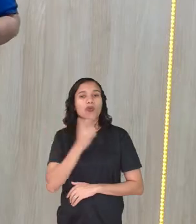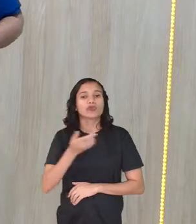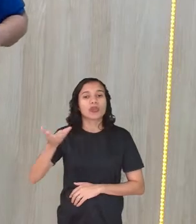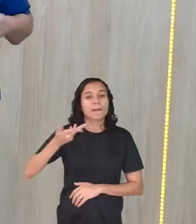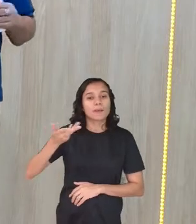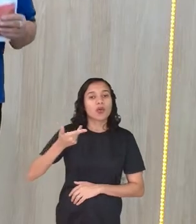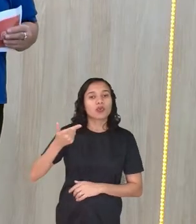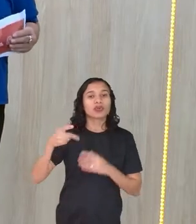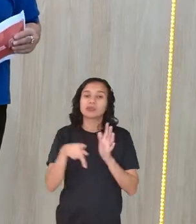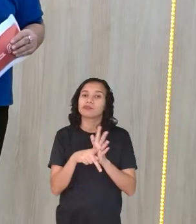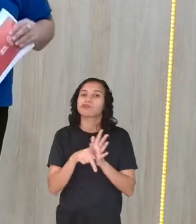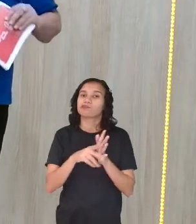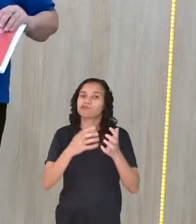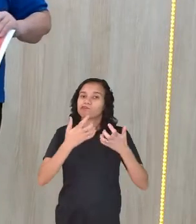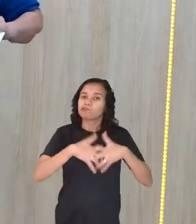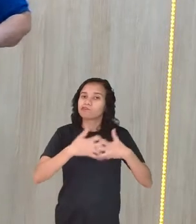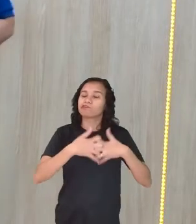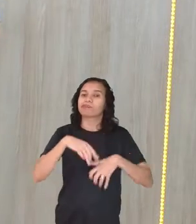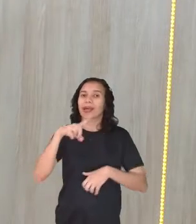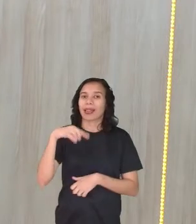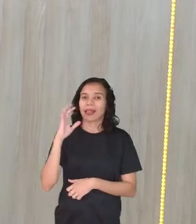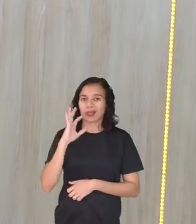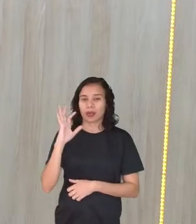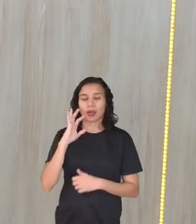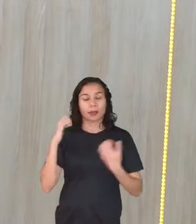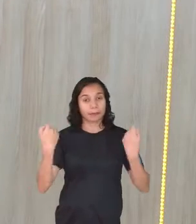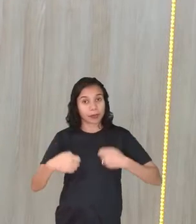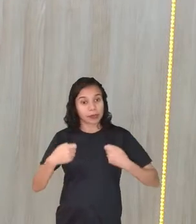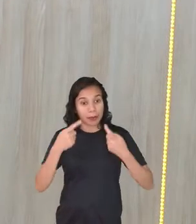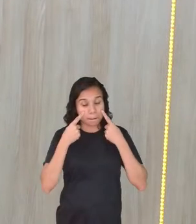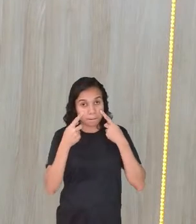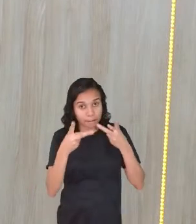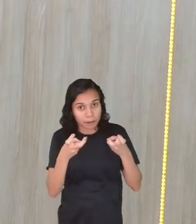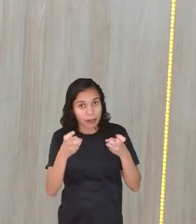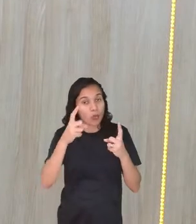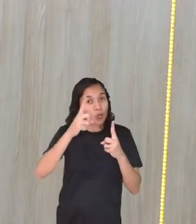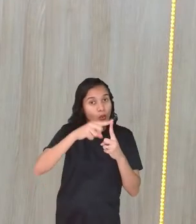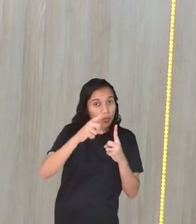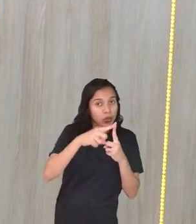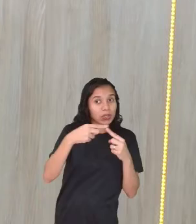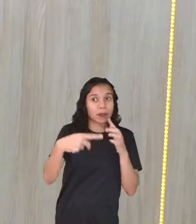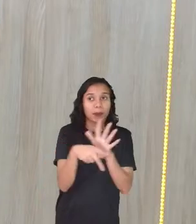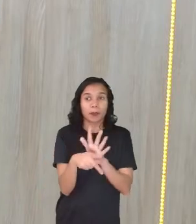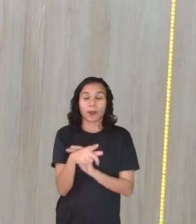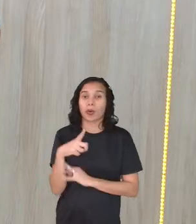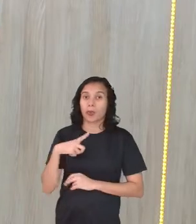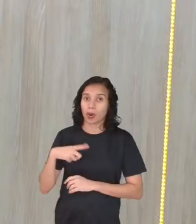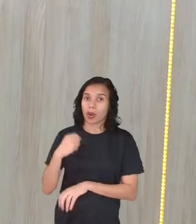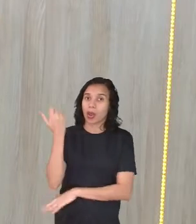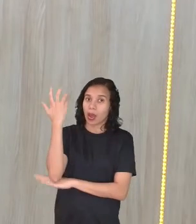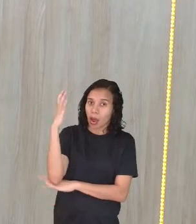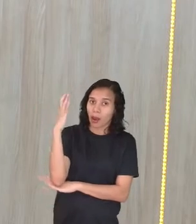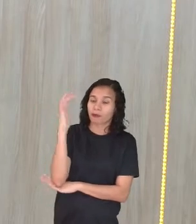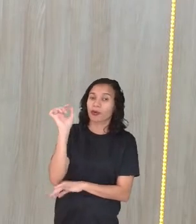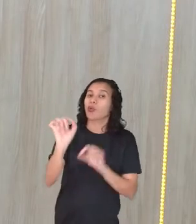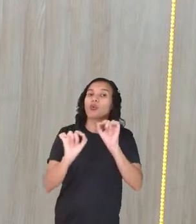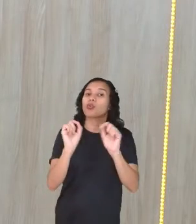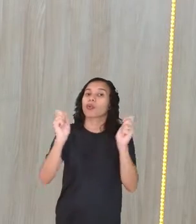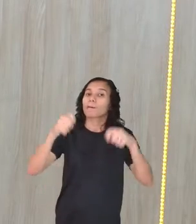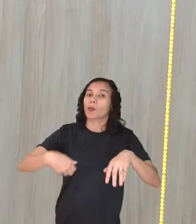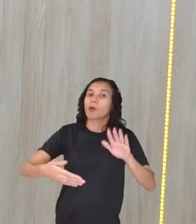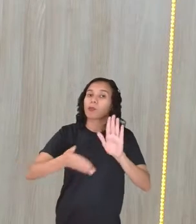alguns móveis. Isso é muito legal. É sim, mas a gente tem que ver que tipo de cultura está sendo feito, que tipo de árvore é essa e o que é que ela pode